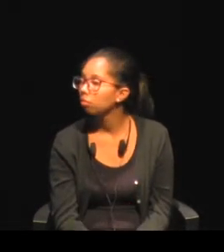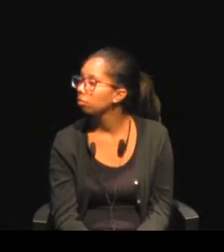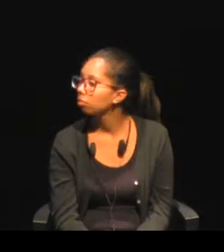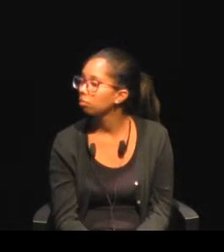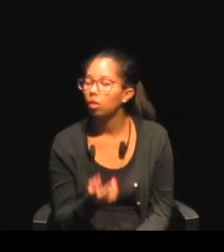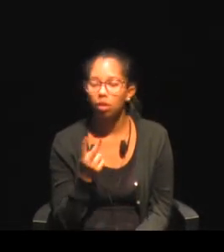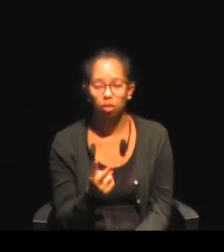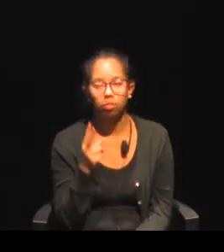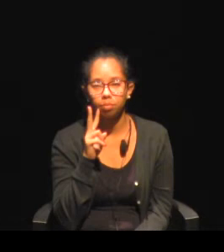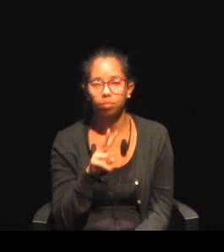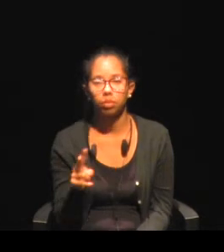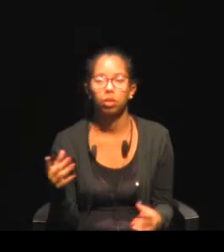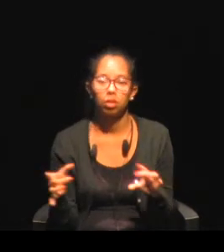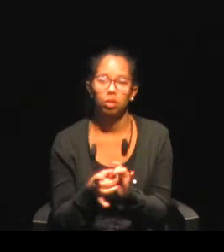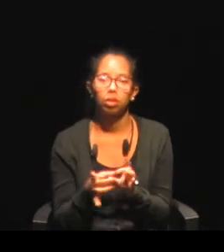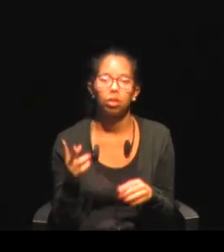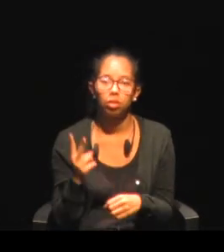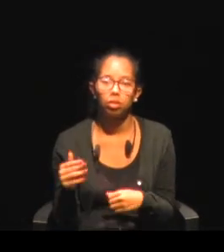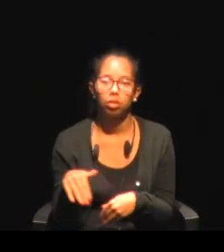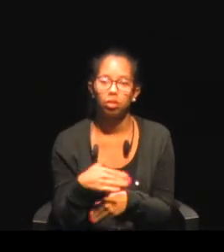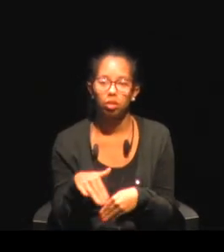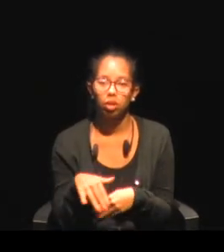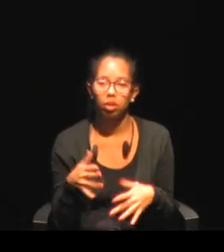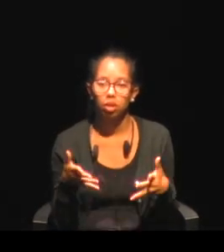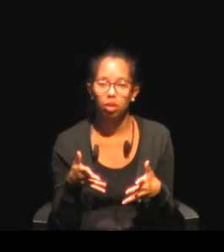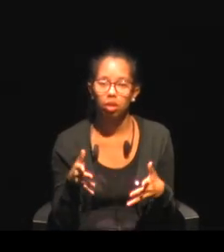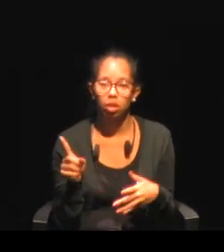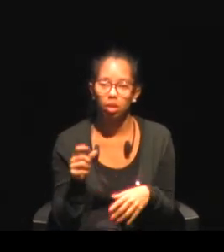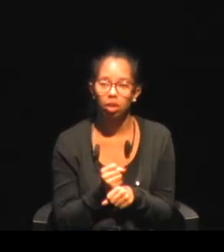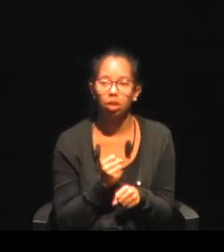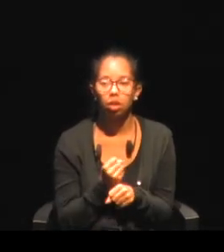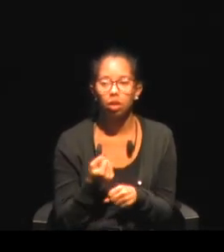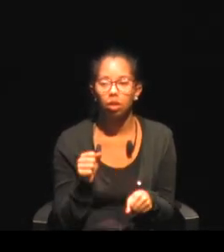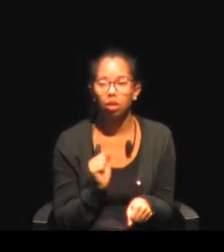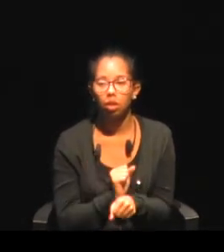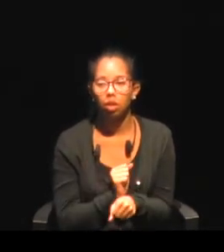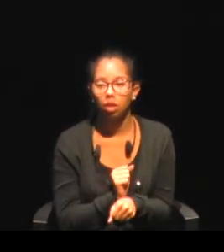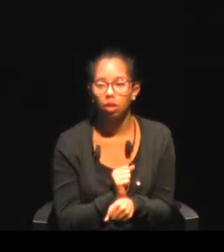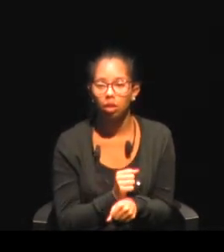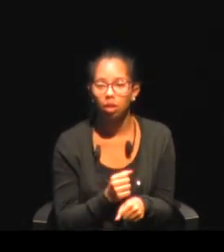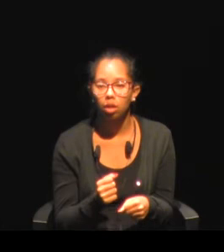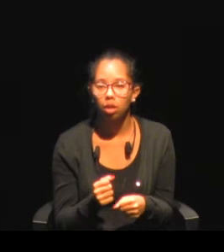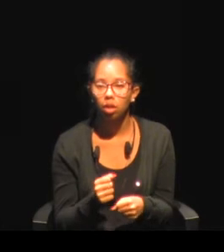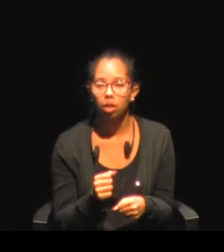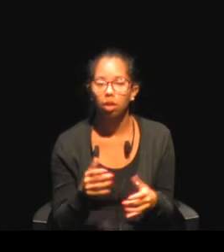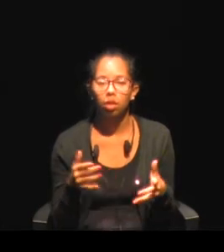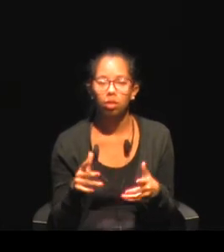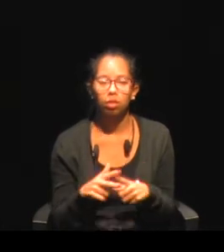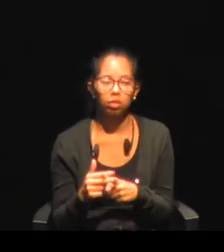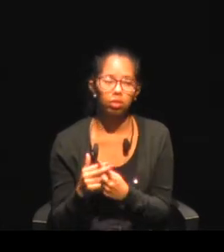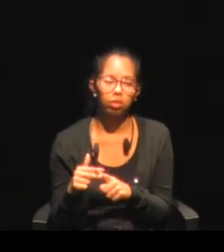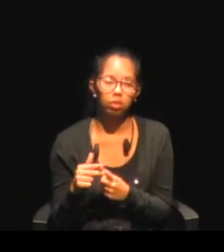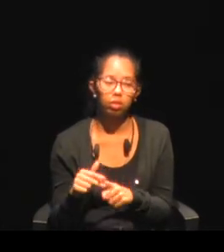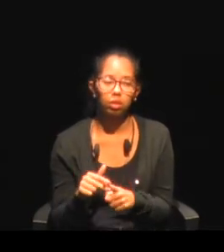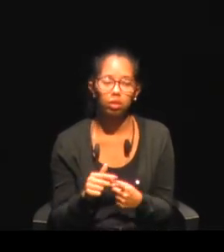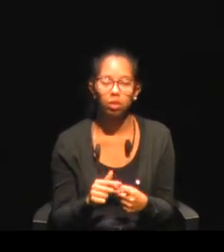aí. Ele conecta duas ruas e a gente hoje está trabalhando, quer dizer, essa obra está paralisada também por uma série de questões